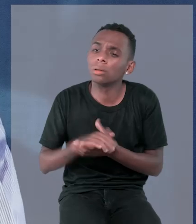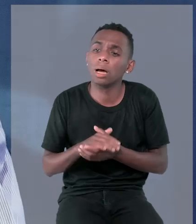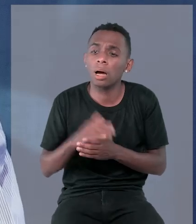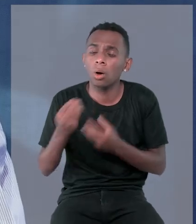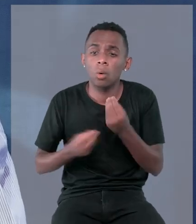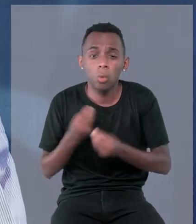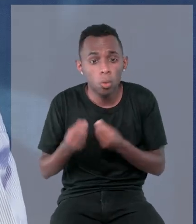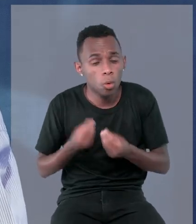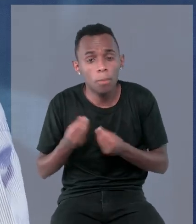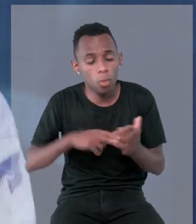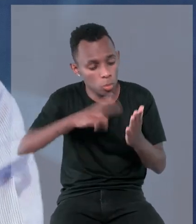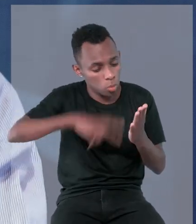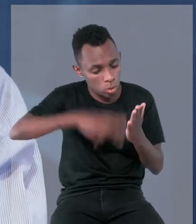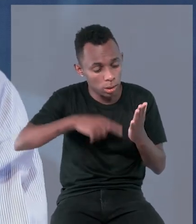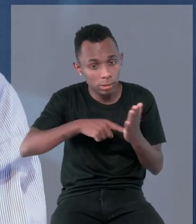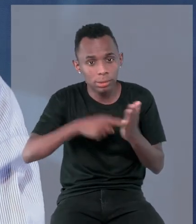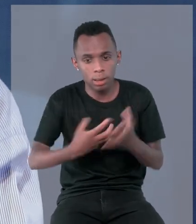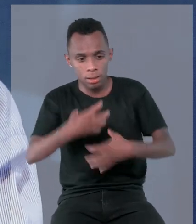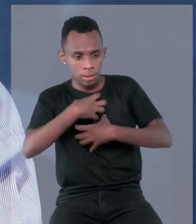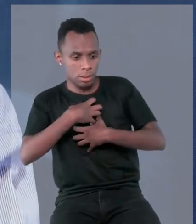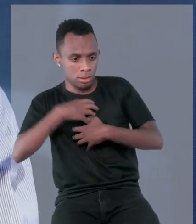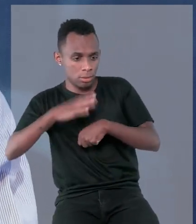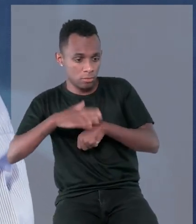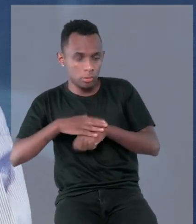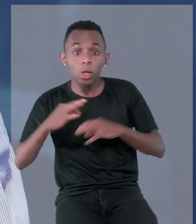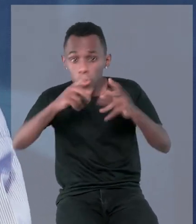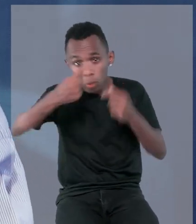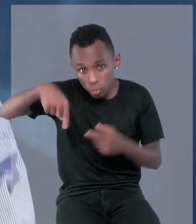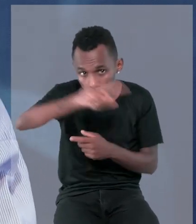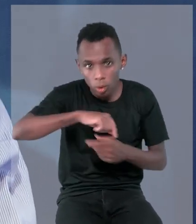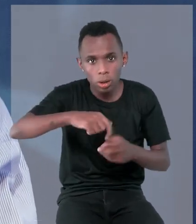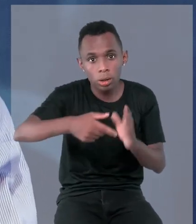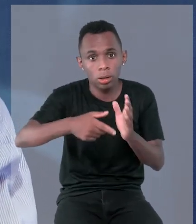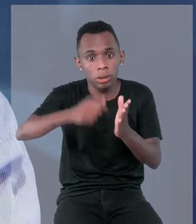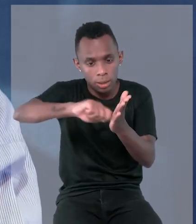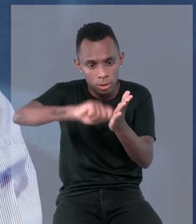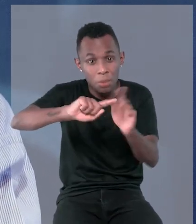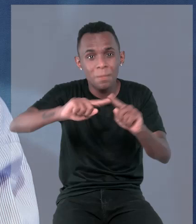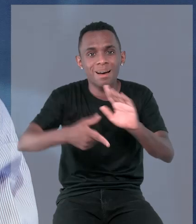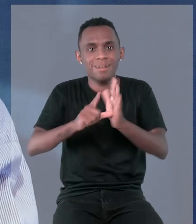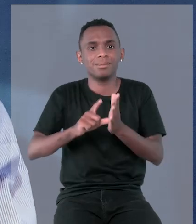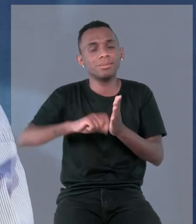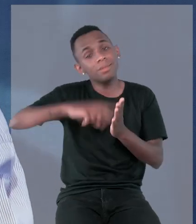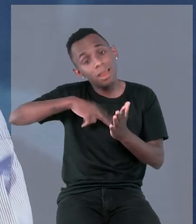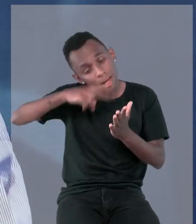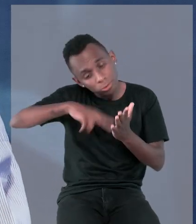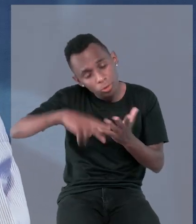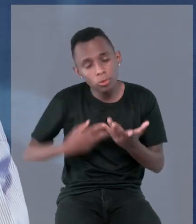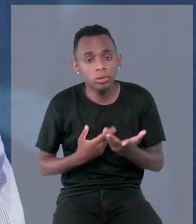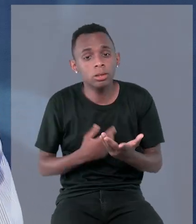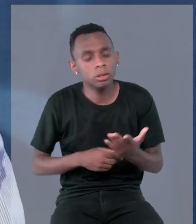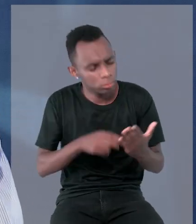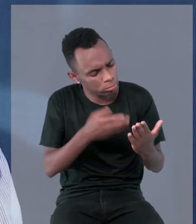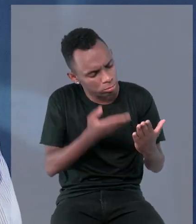que ponto que o leitor está dentro de você? Porque todos nós, antes de sermos escritores, somos leitores. Então, no livro aqui do